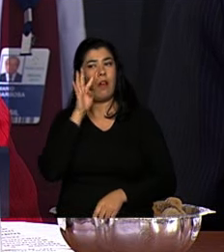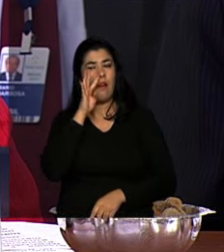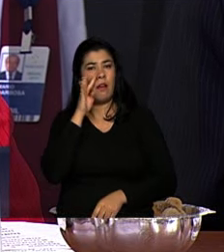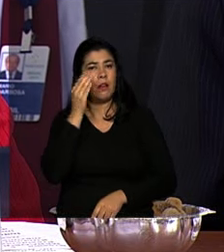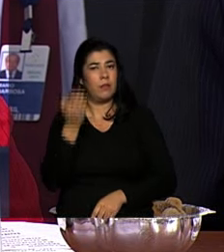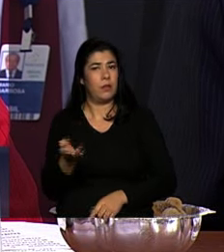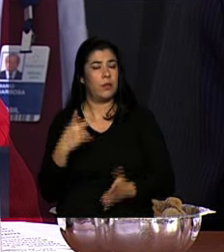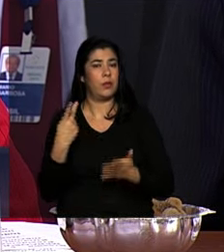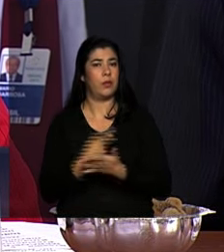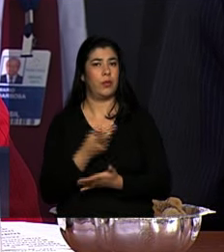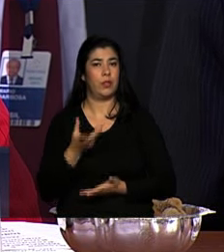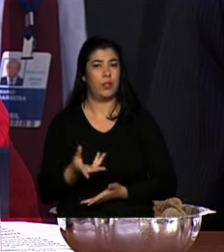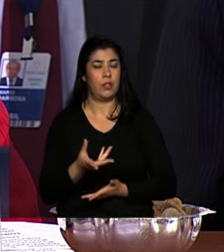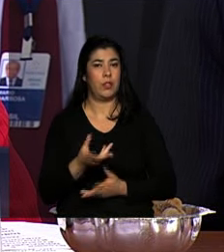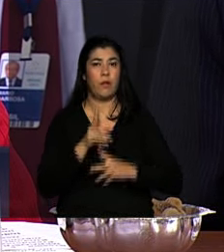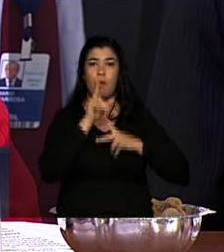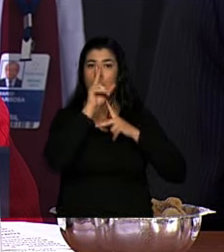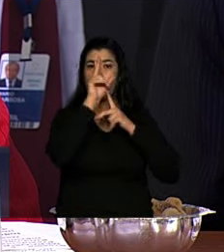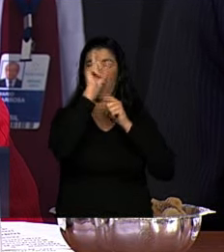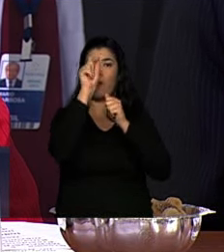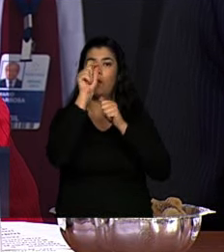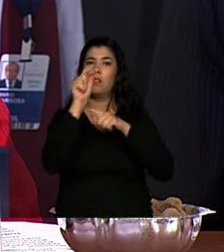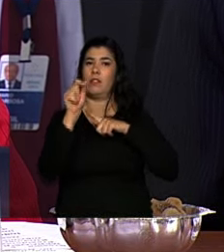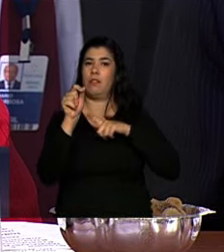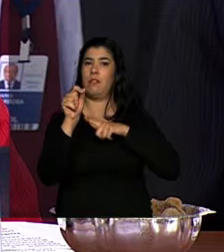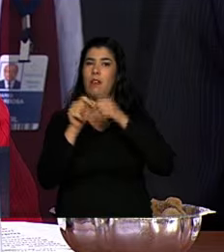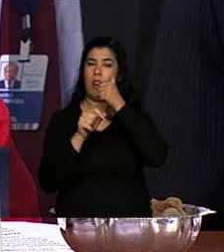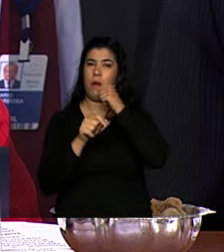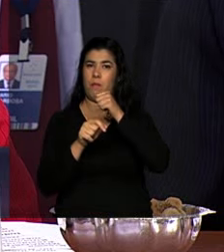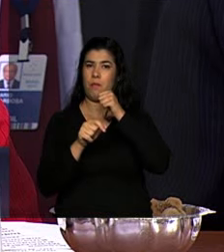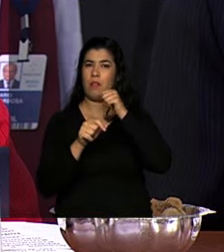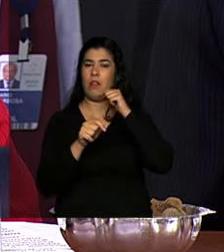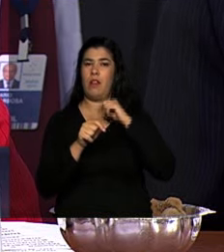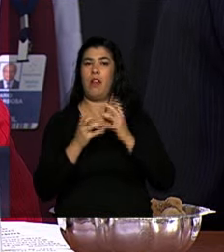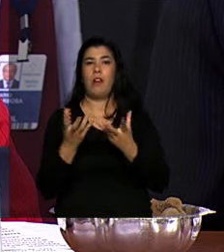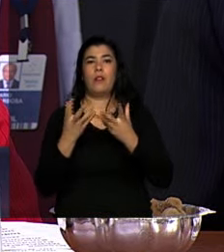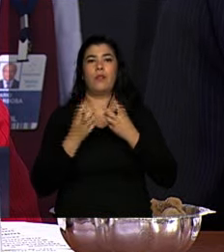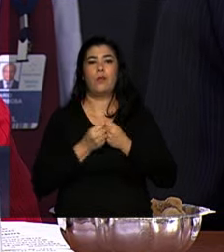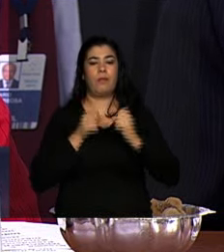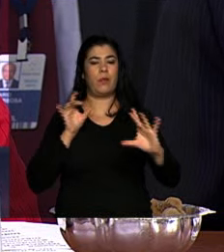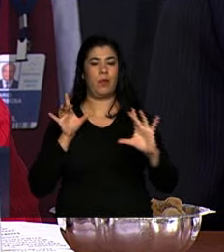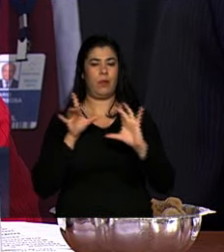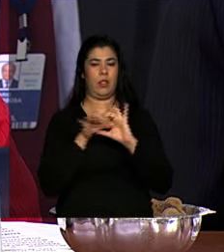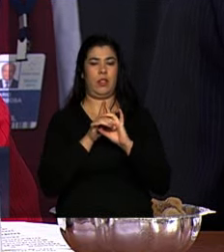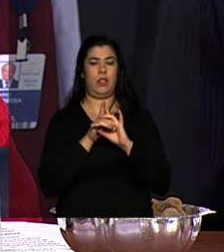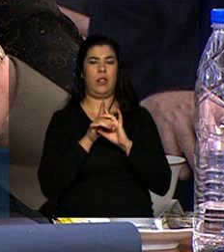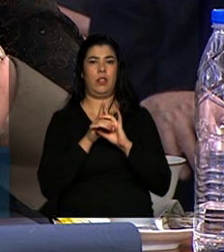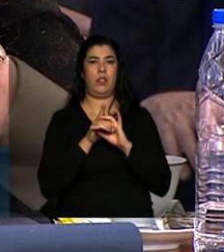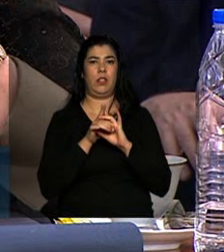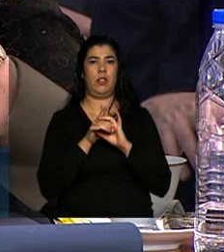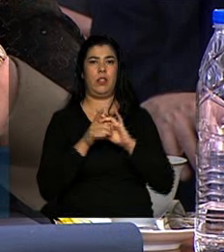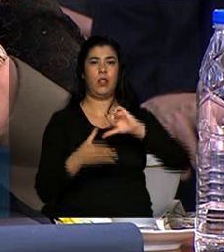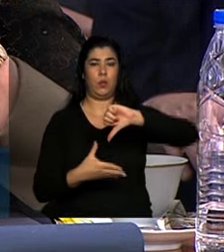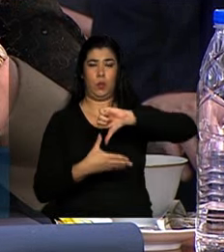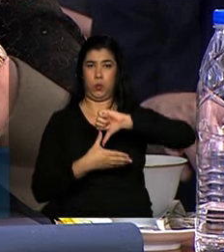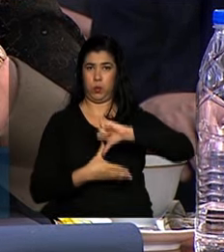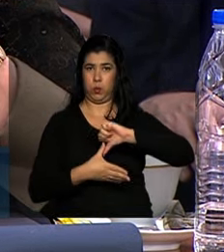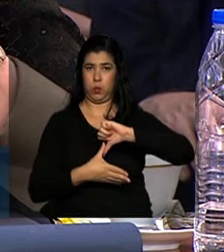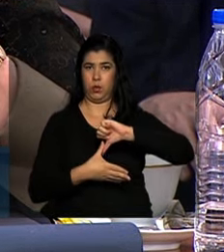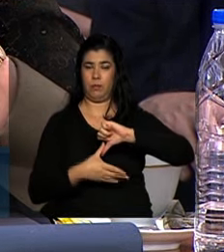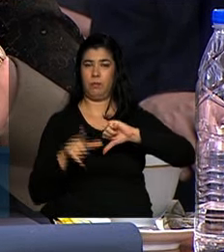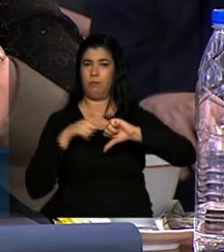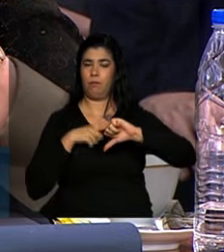também à força com que assumiu a causa da integração sul-americana, com